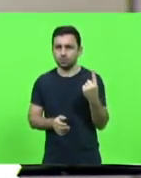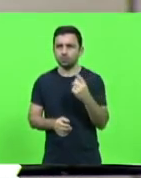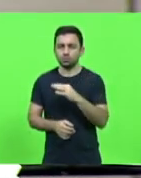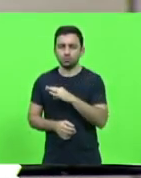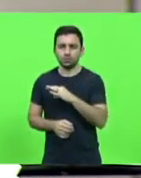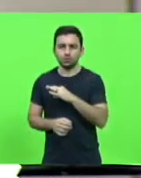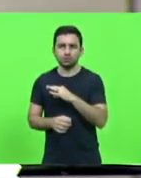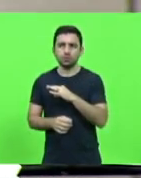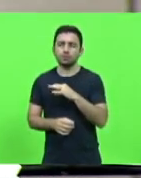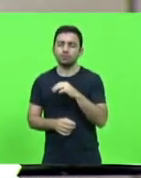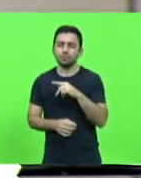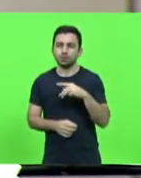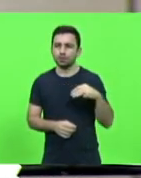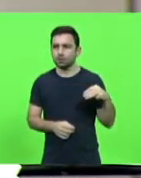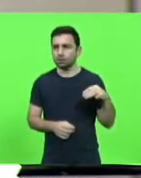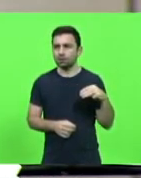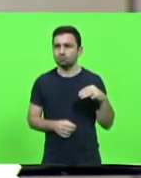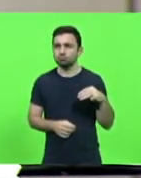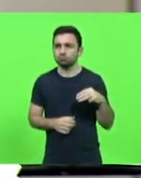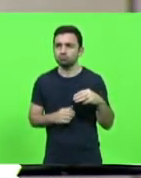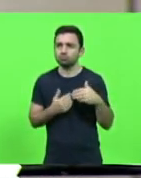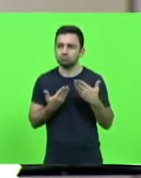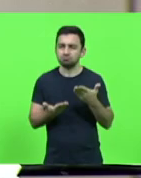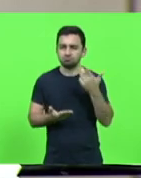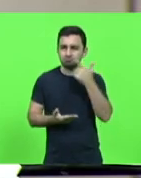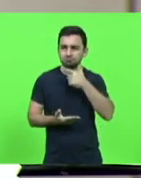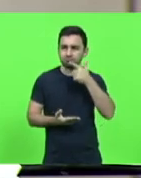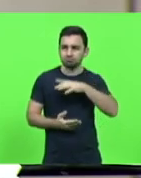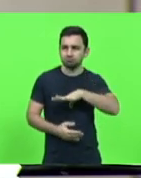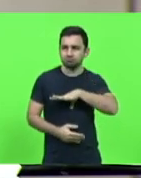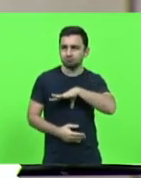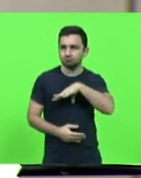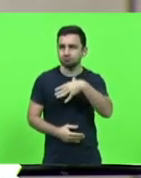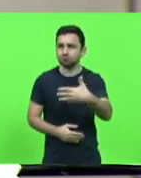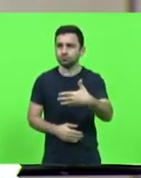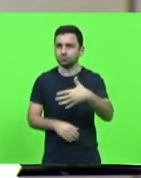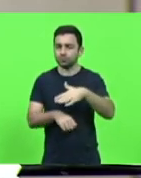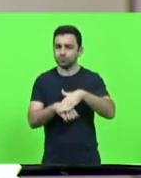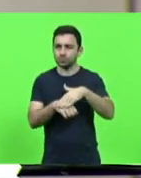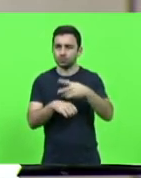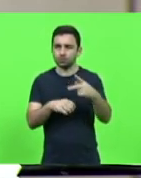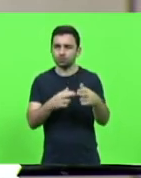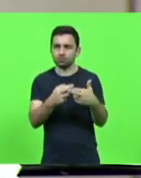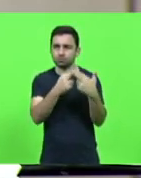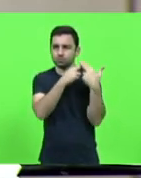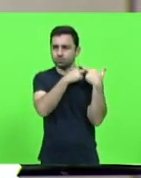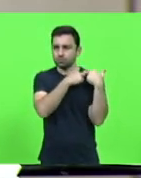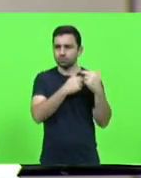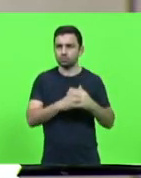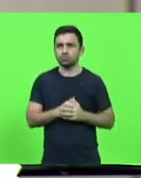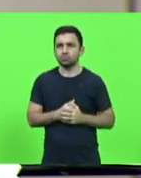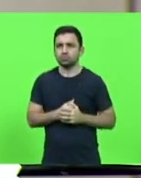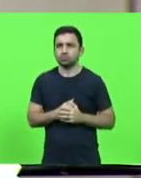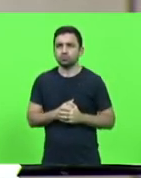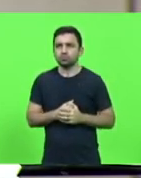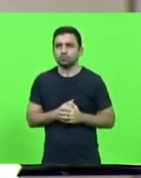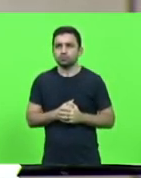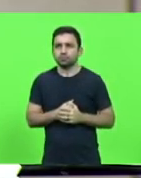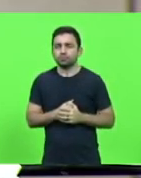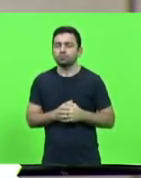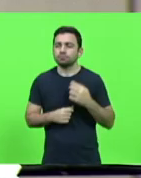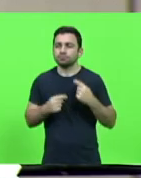pelo ato de desprendimento e coragem no cumprimento de seus deveres funcionais. Em